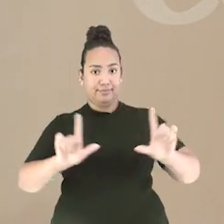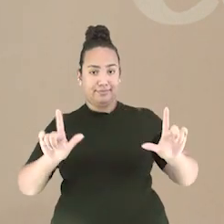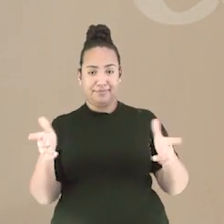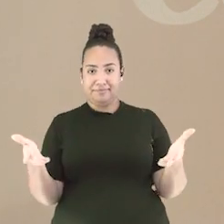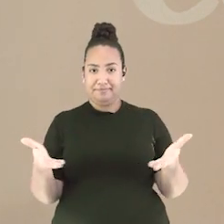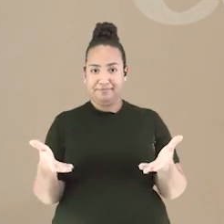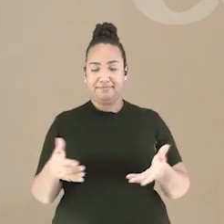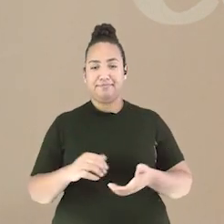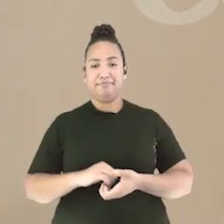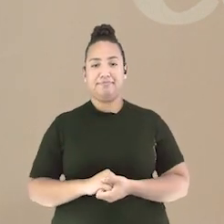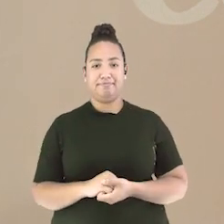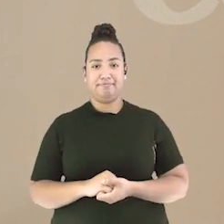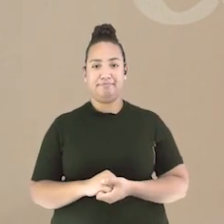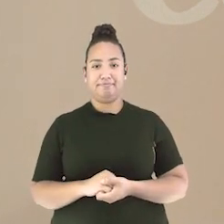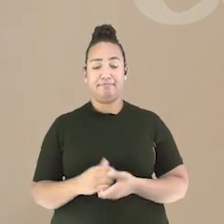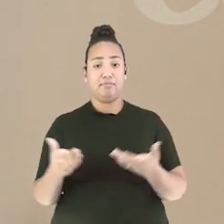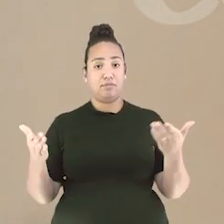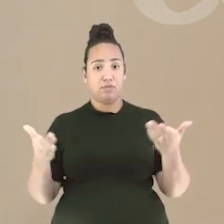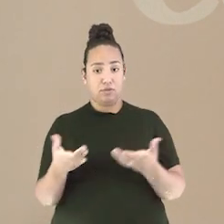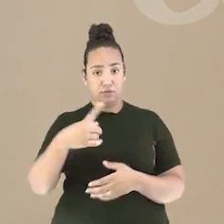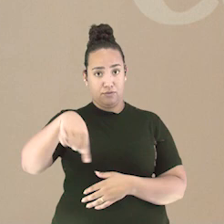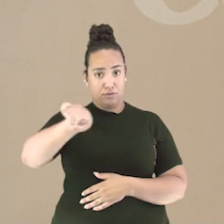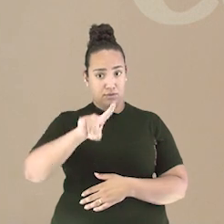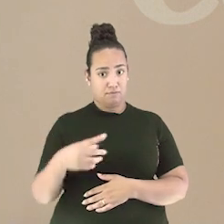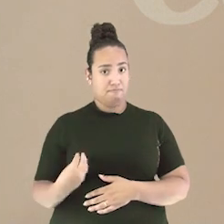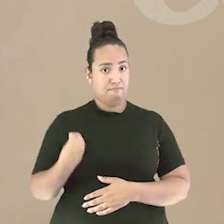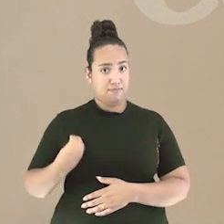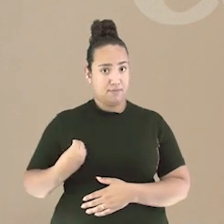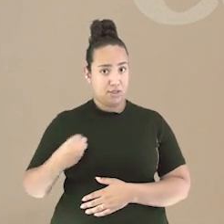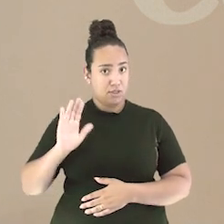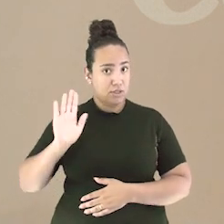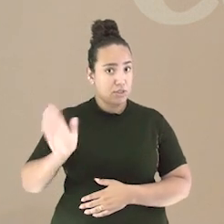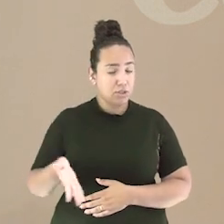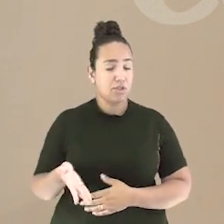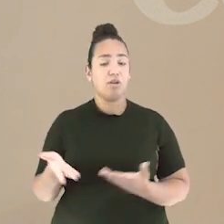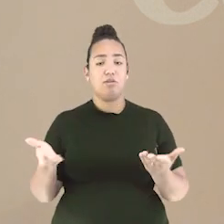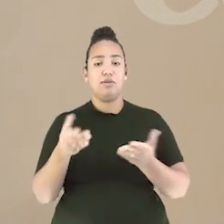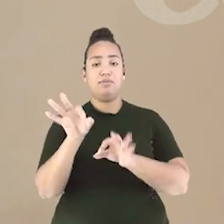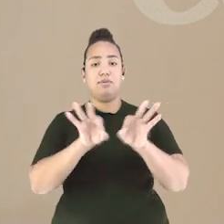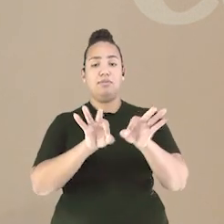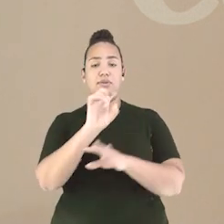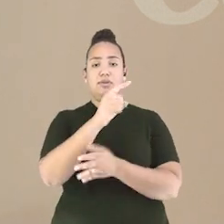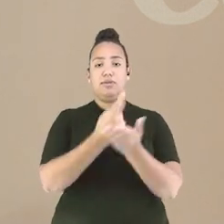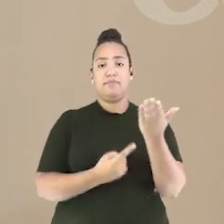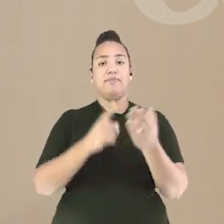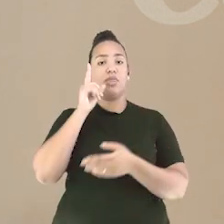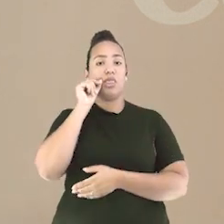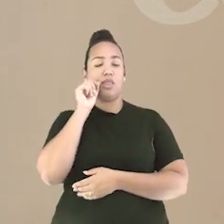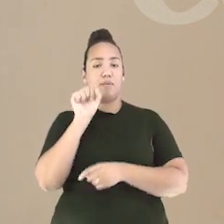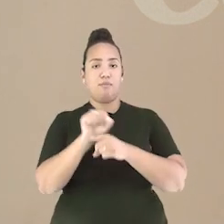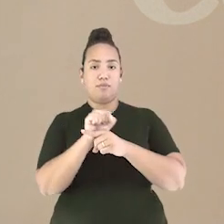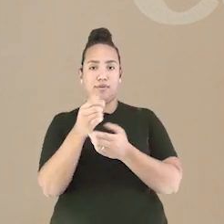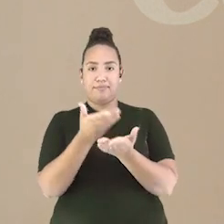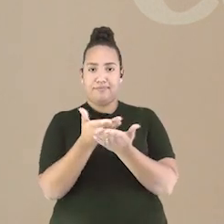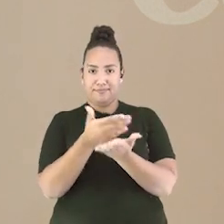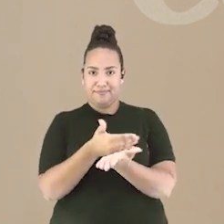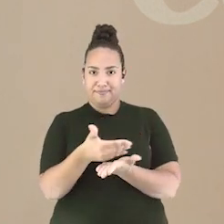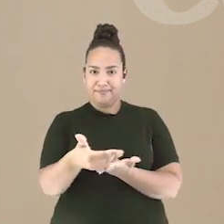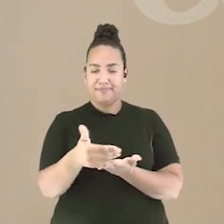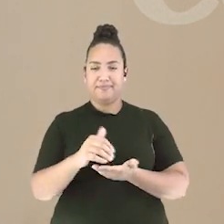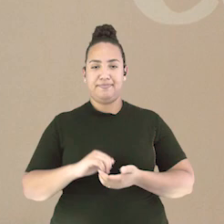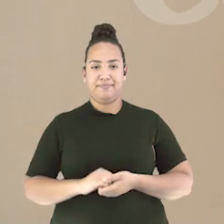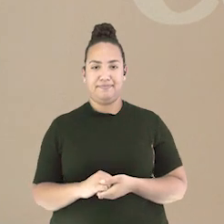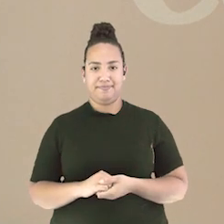aparecendo na tela. Agora que você já marcou presença, pega seu caderno, lápis e borracha, que a nossa aula já vai